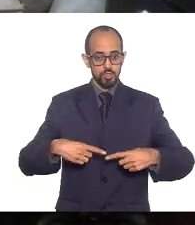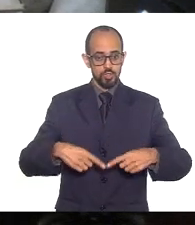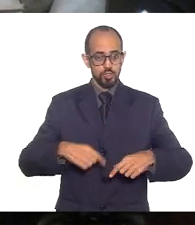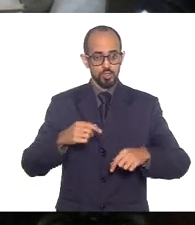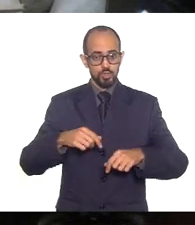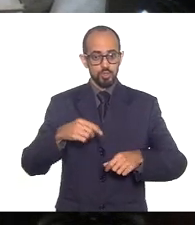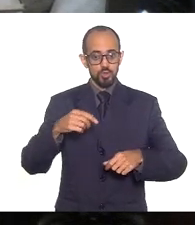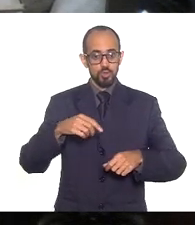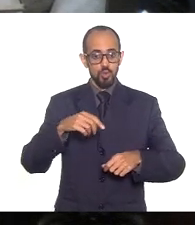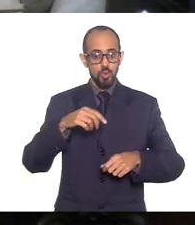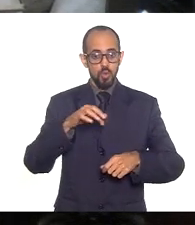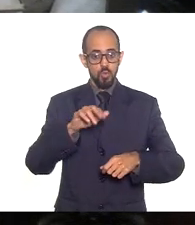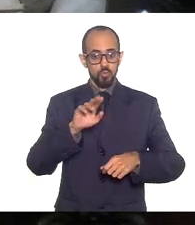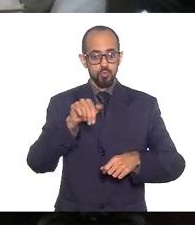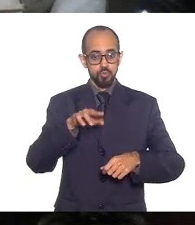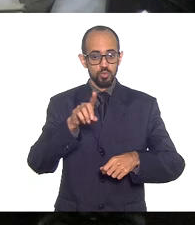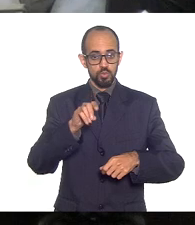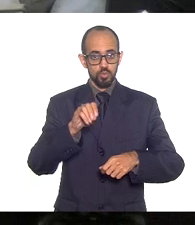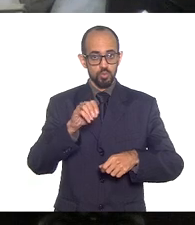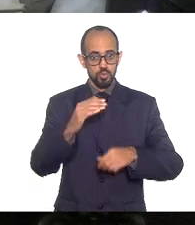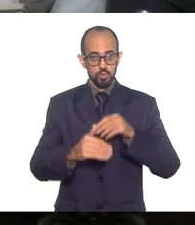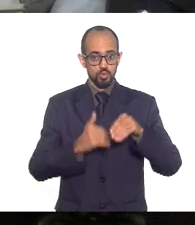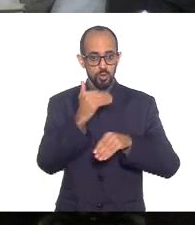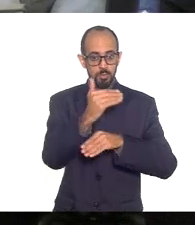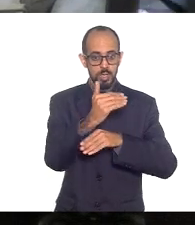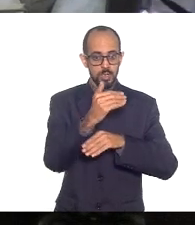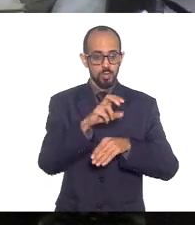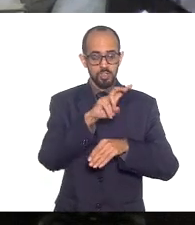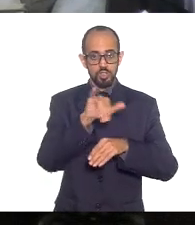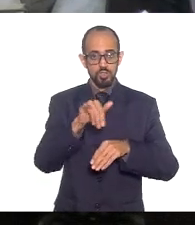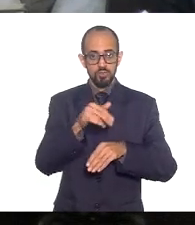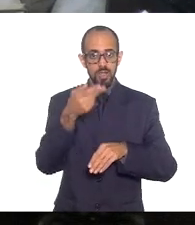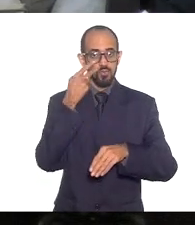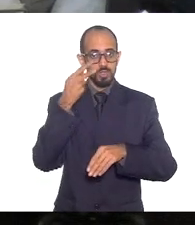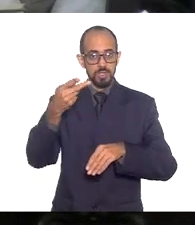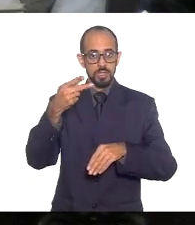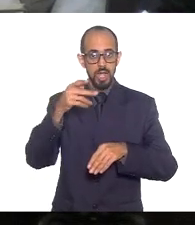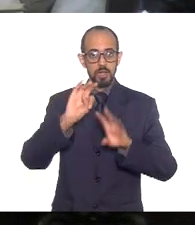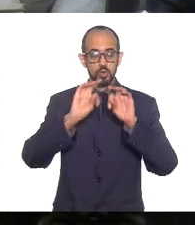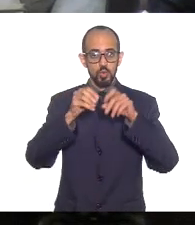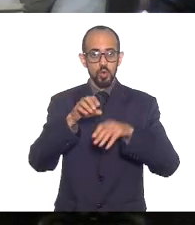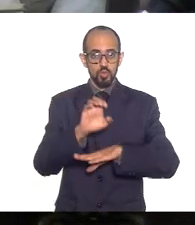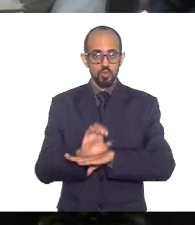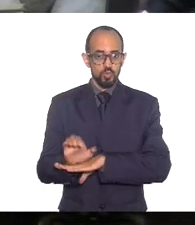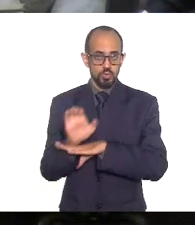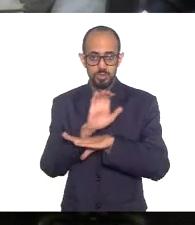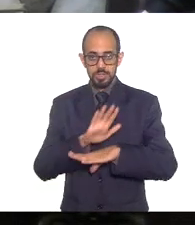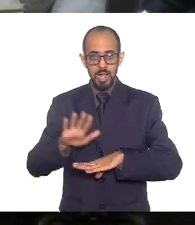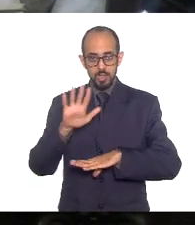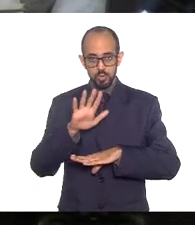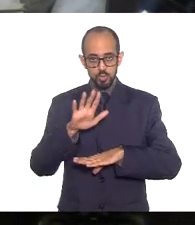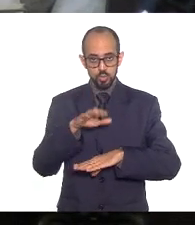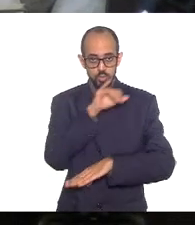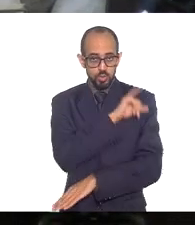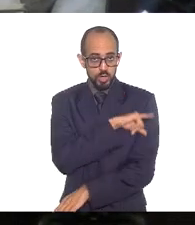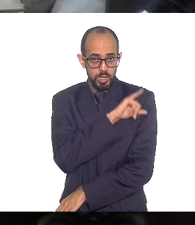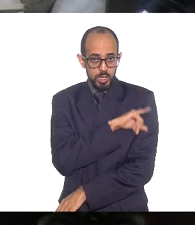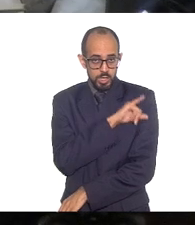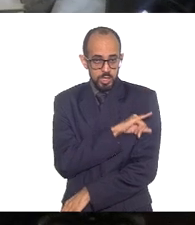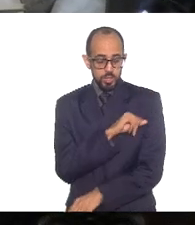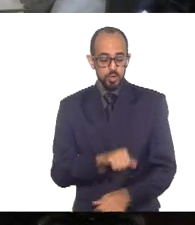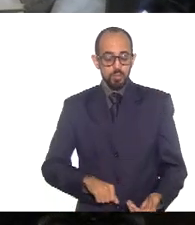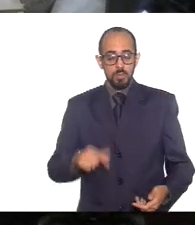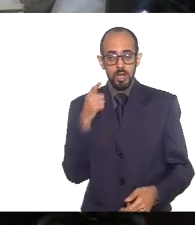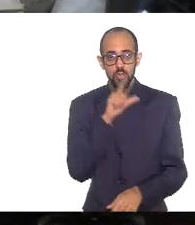fundo soberano e vamos andar o estado inteiro as regiões debatendo o modelo de lei